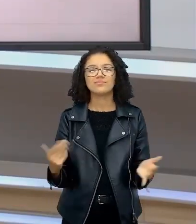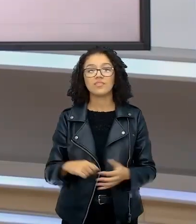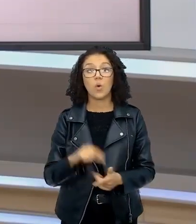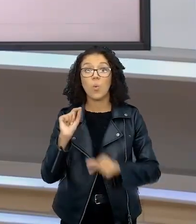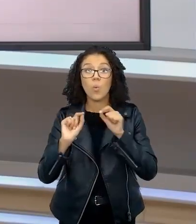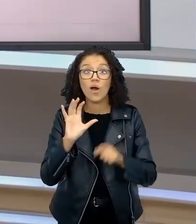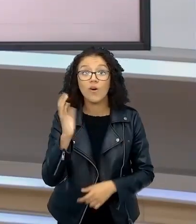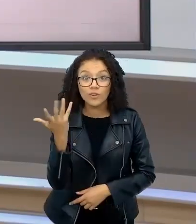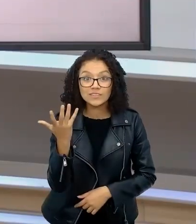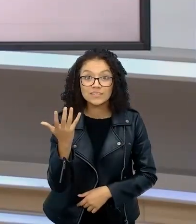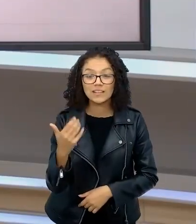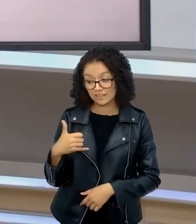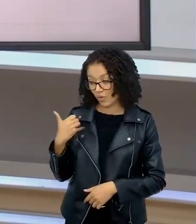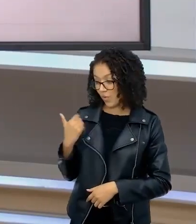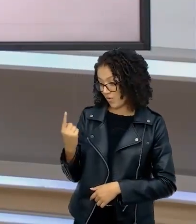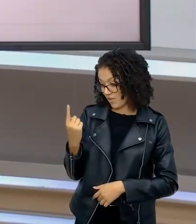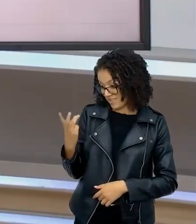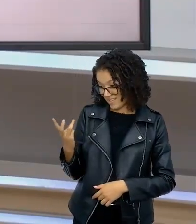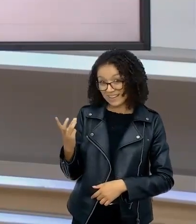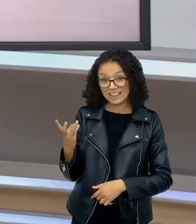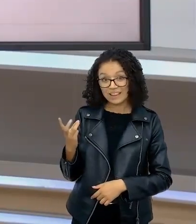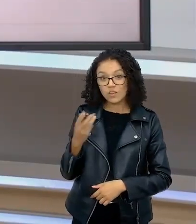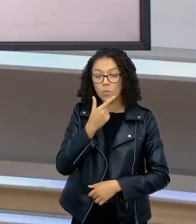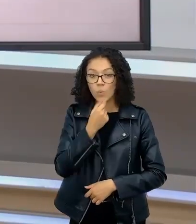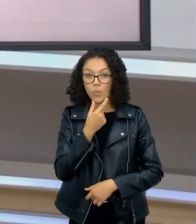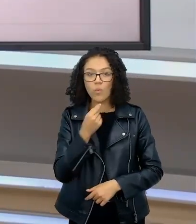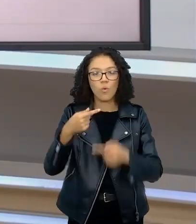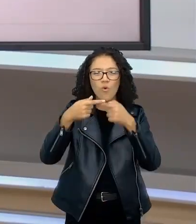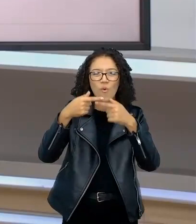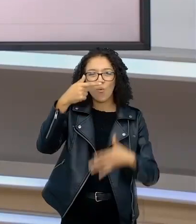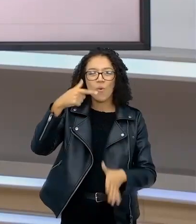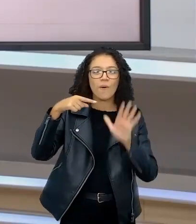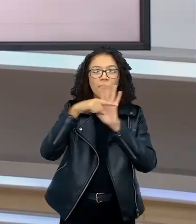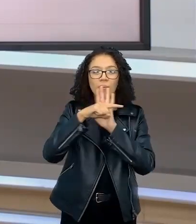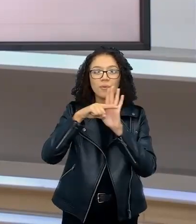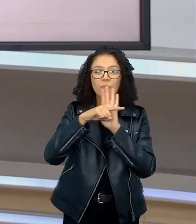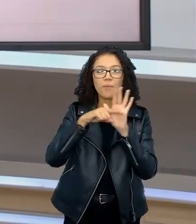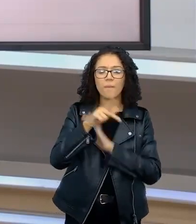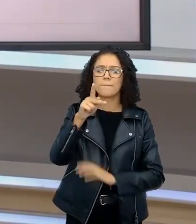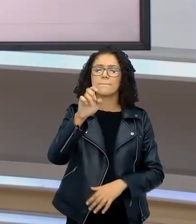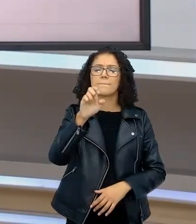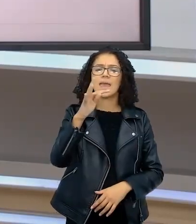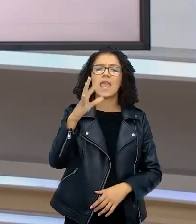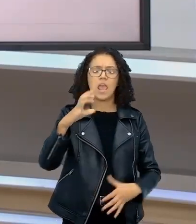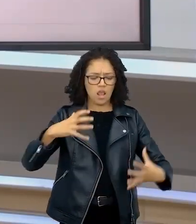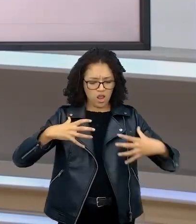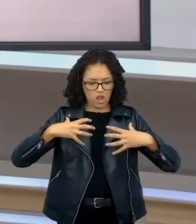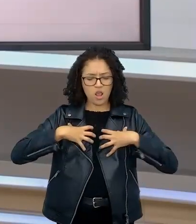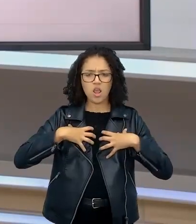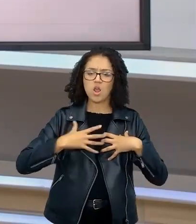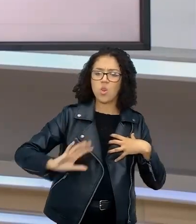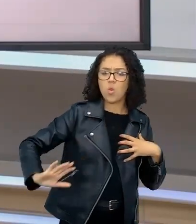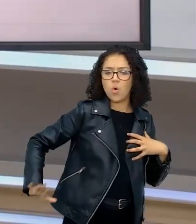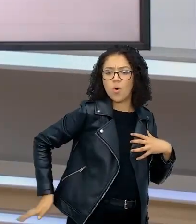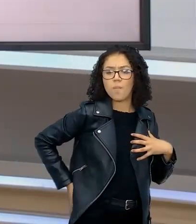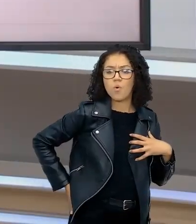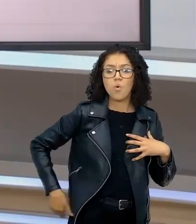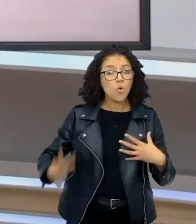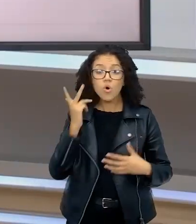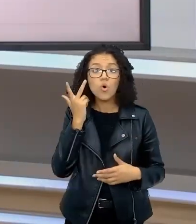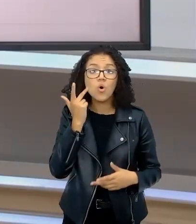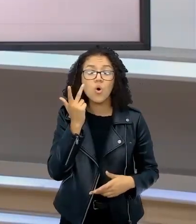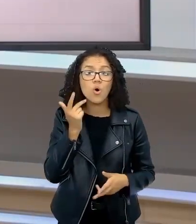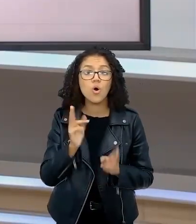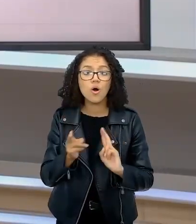esse menino de 13 anos que entra no Google para pesquisar o que é um peito, o que é uma bunda, partes do corpo, a coisa mais natural do